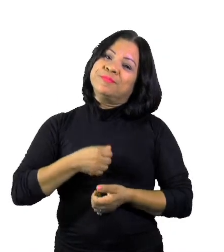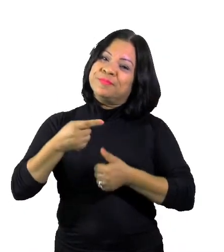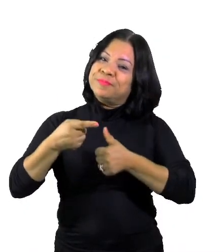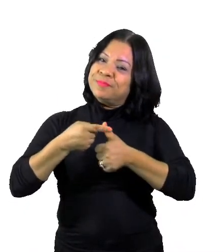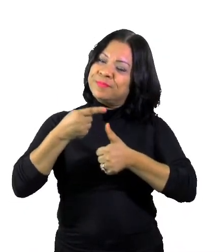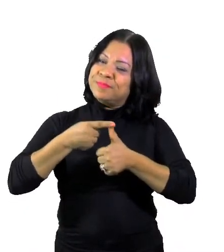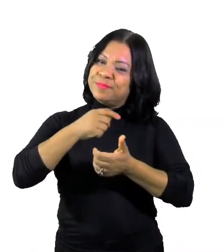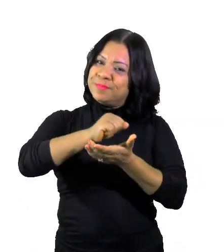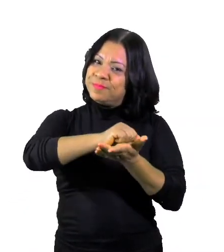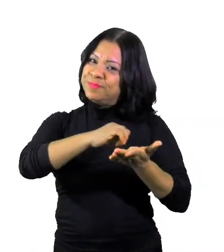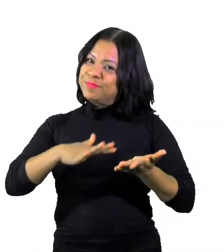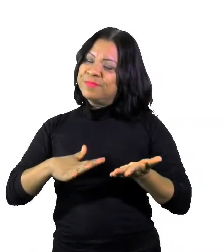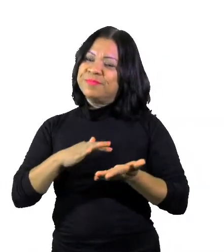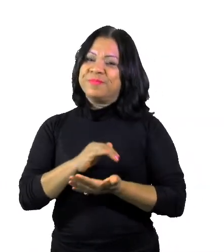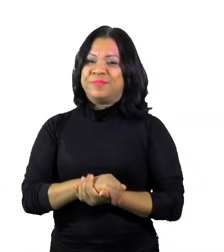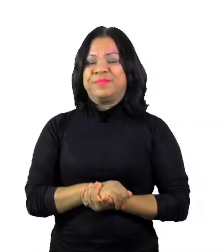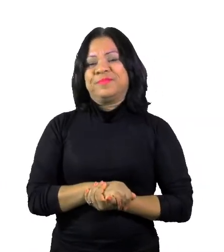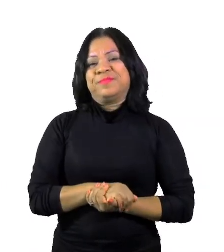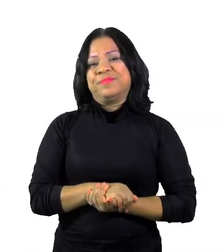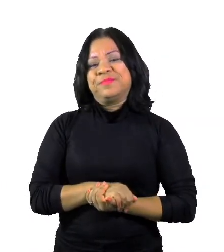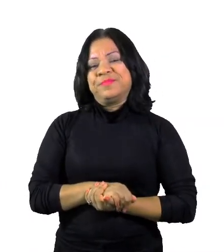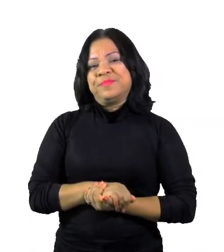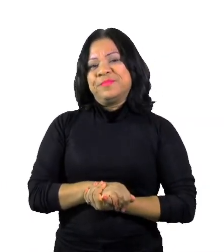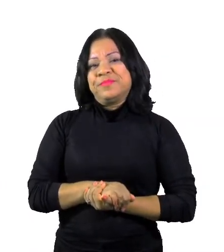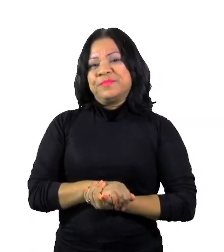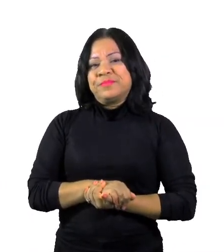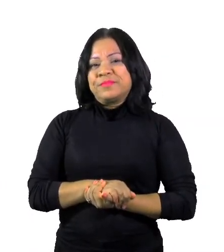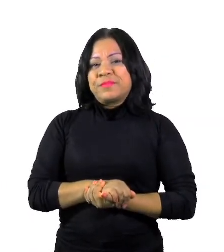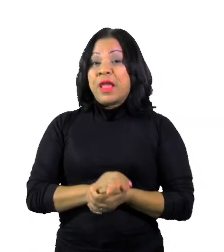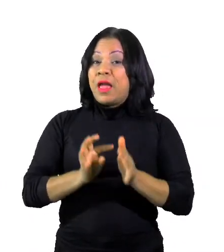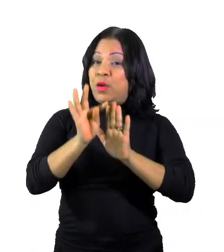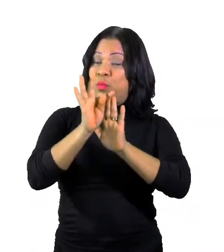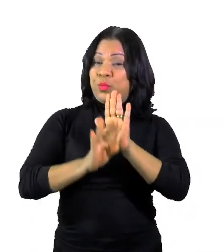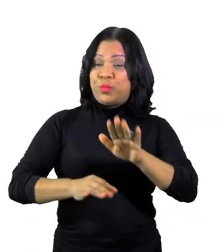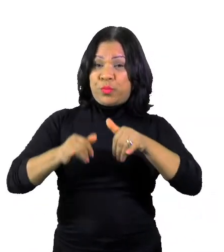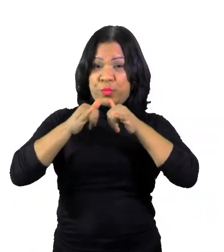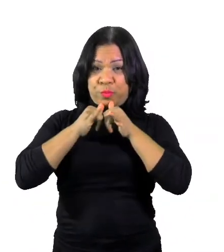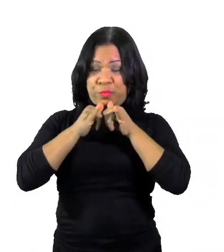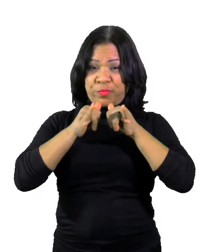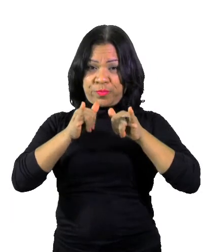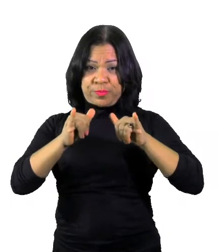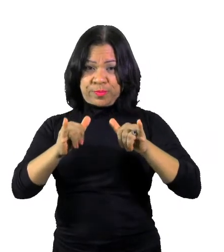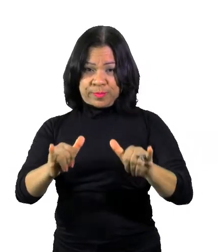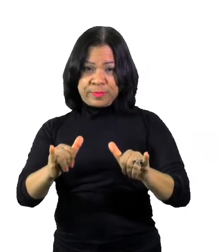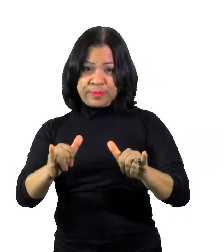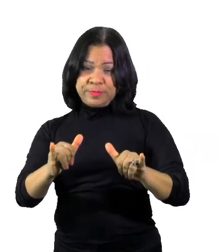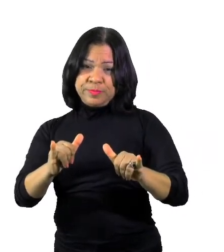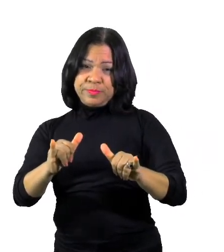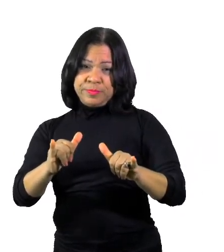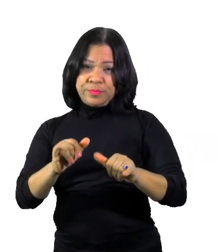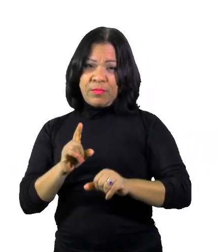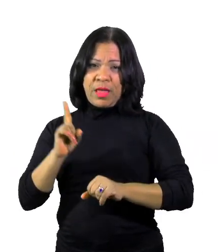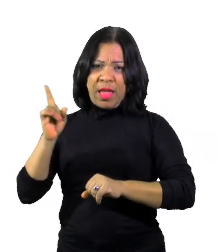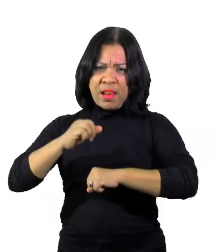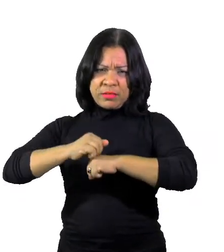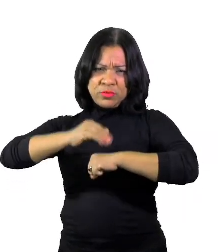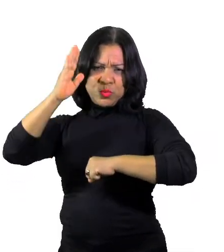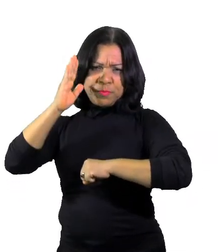primeira atividade, ela fala o seguinte: o texto informativo, ela é super,